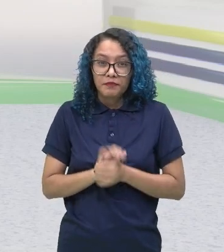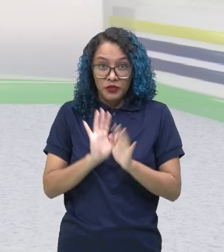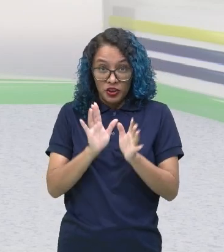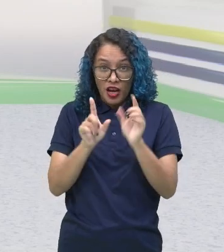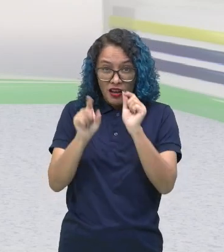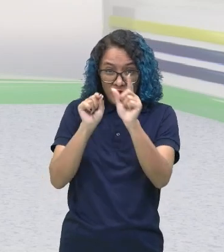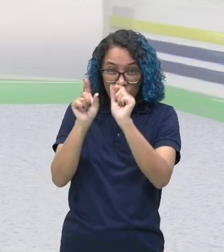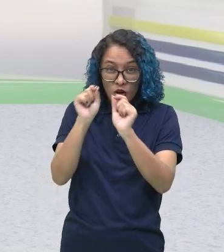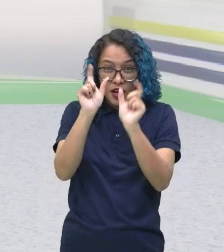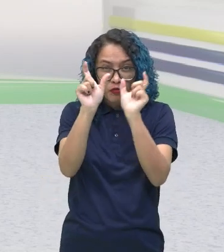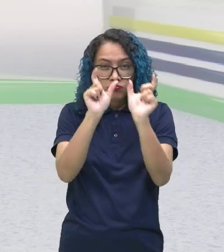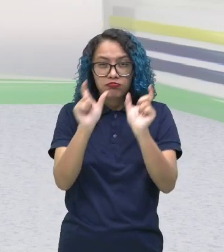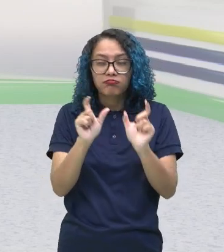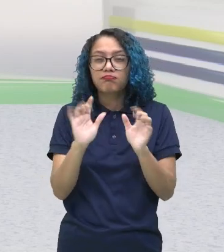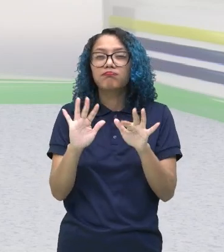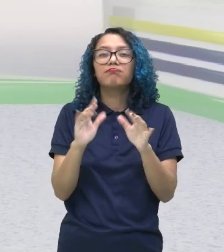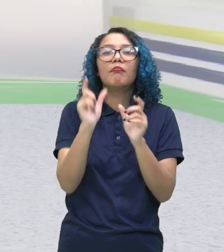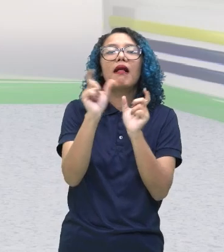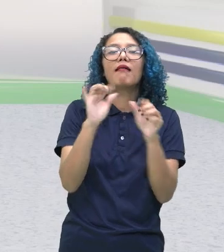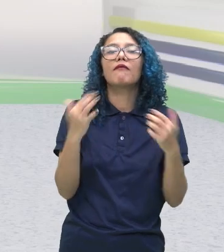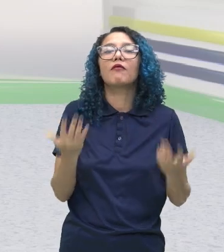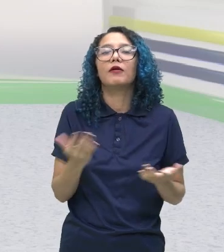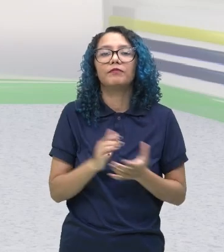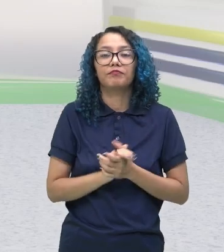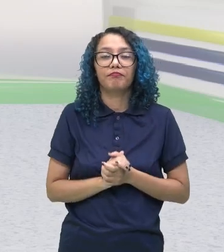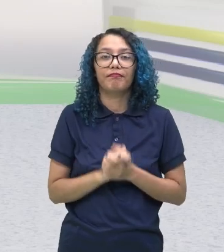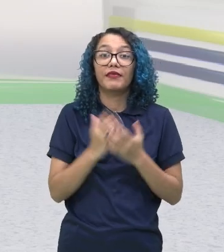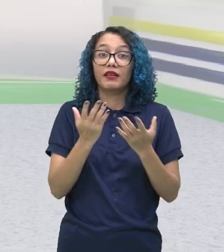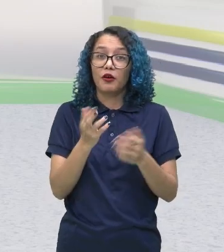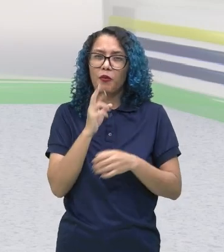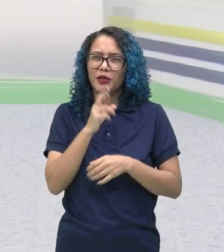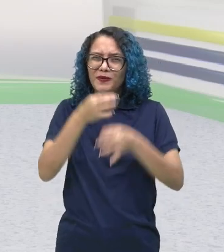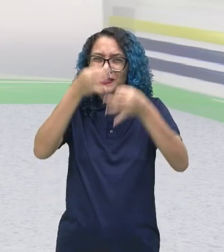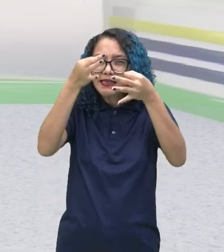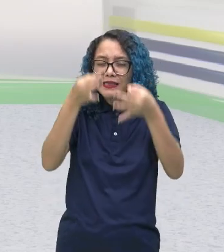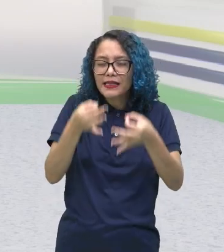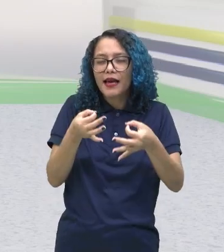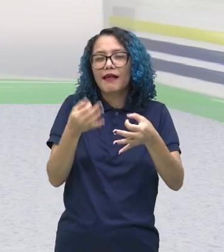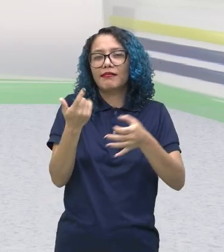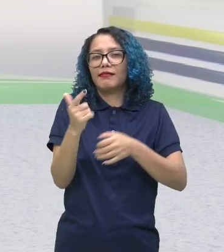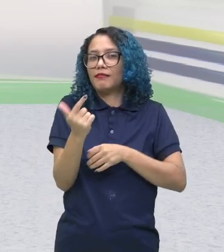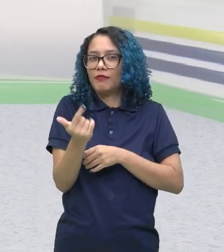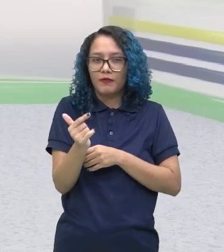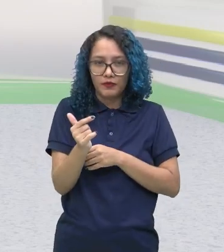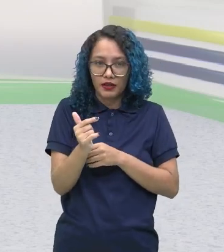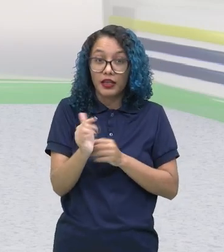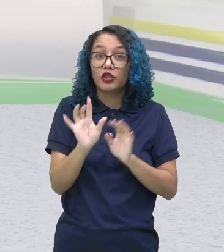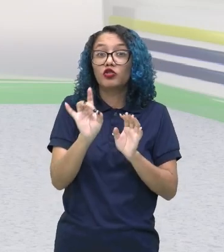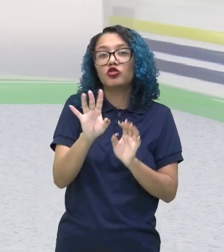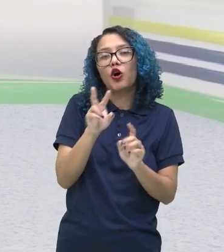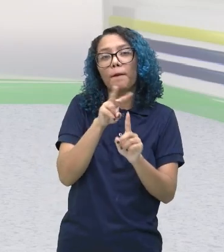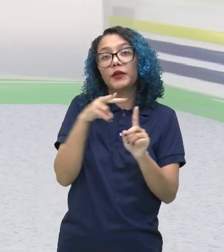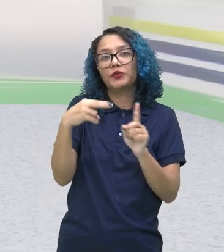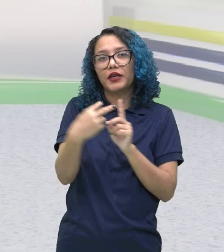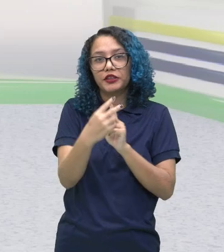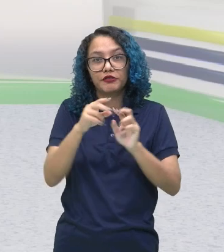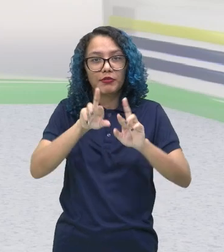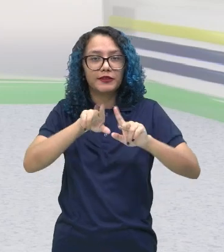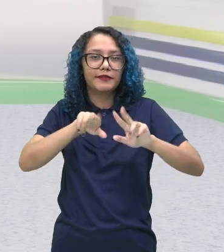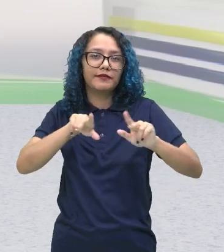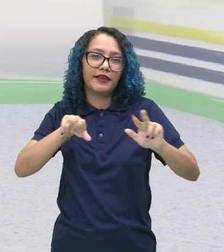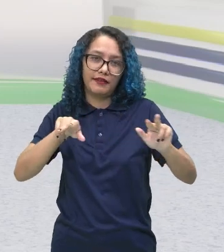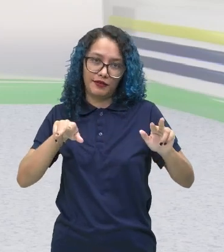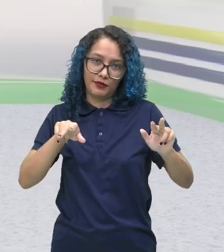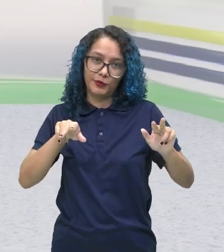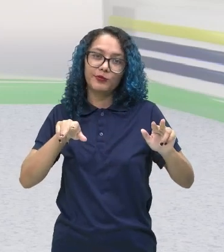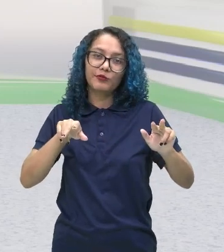1 a 6? Eu quero deixar claro que não tem uma resposta correta, né, tem perspectivas de enxergar diferente.